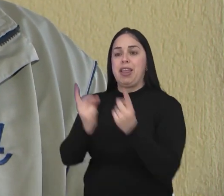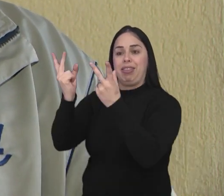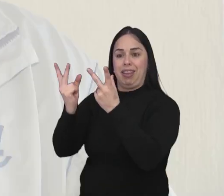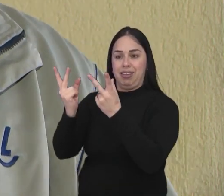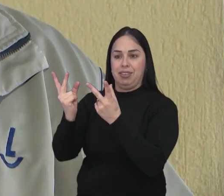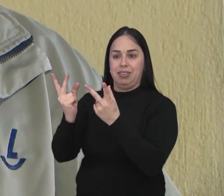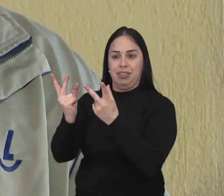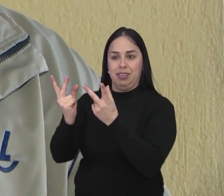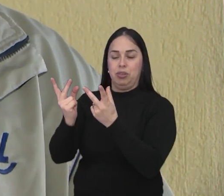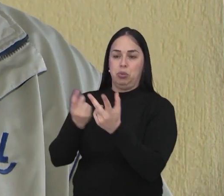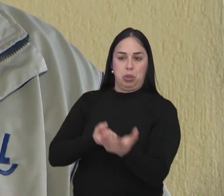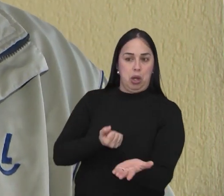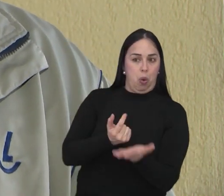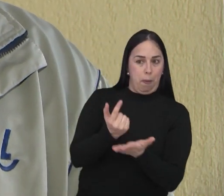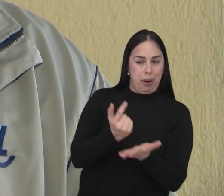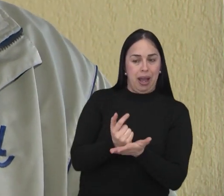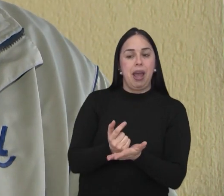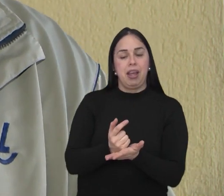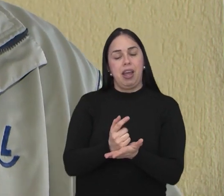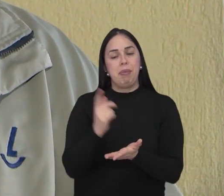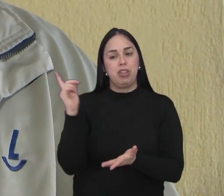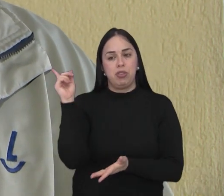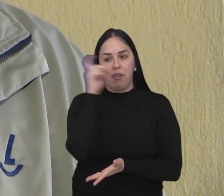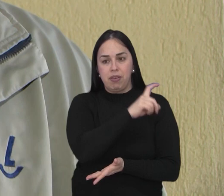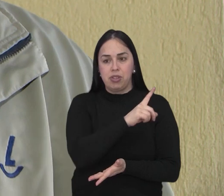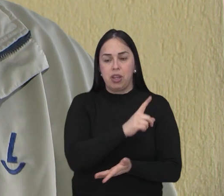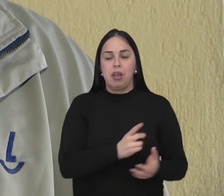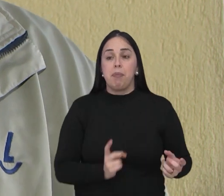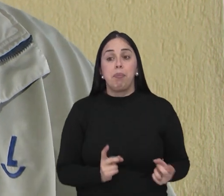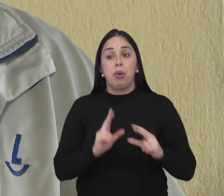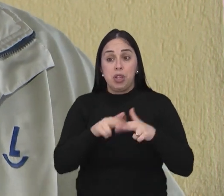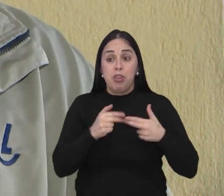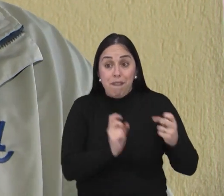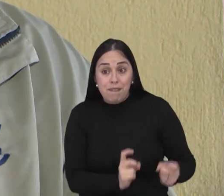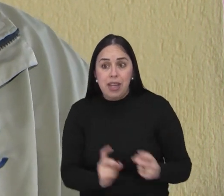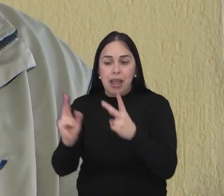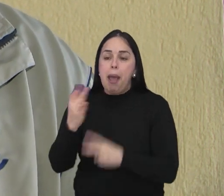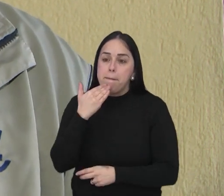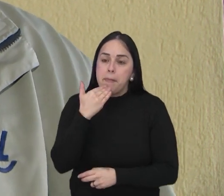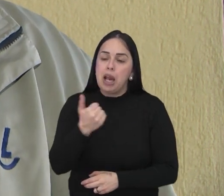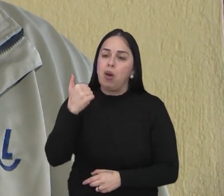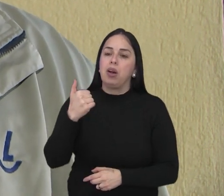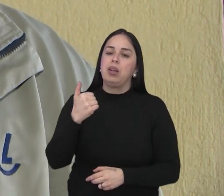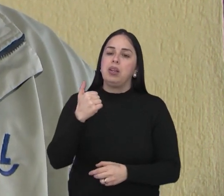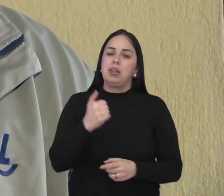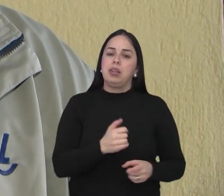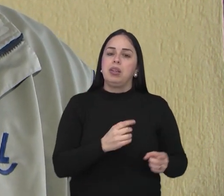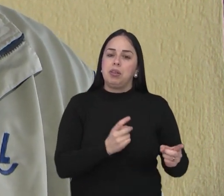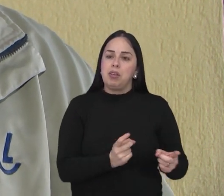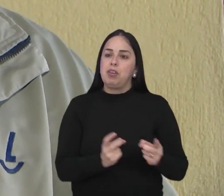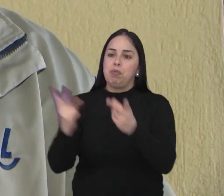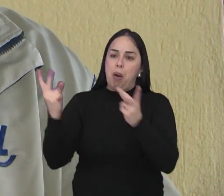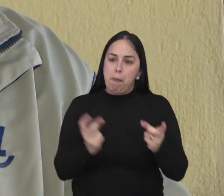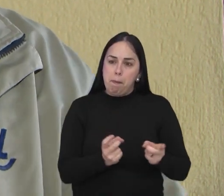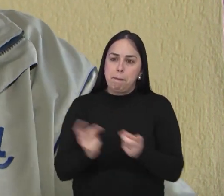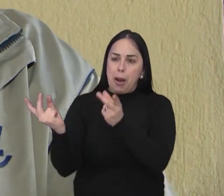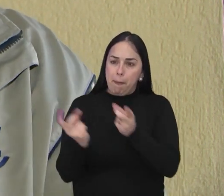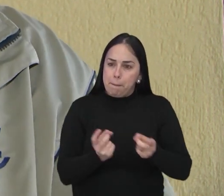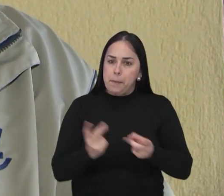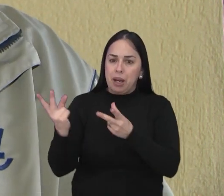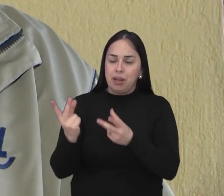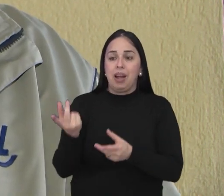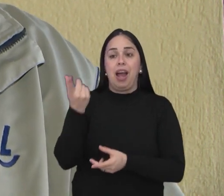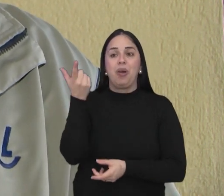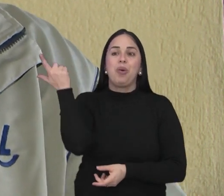que importar. Internacionalmente falando, é muito bom para nós, né? É muito bom para a Embraer, que tanto exportando, quanto